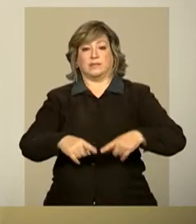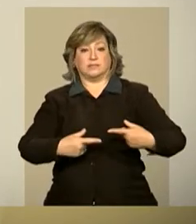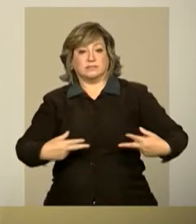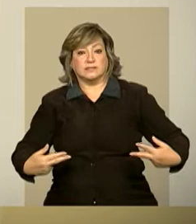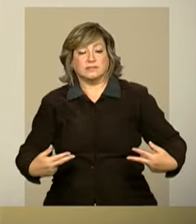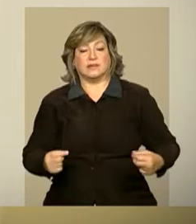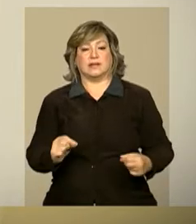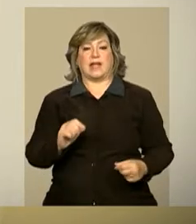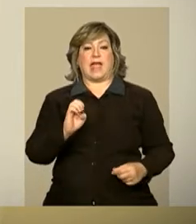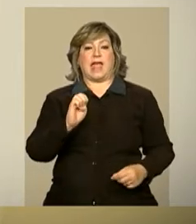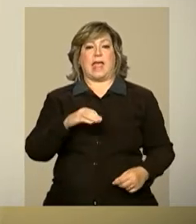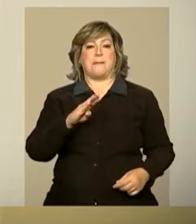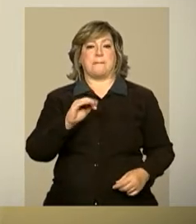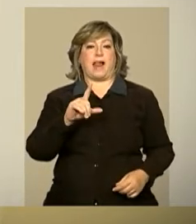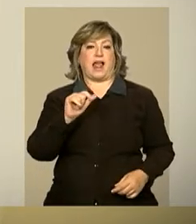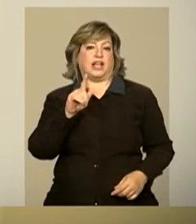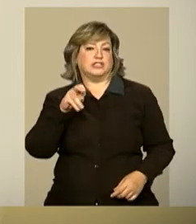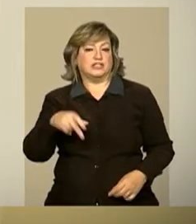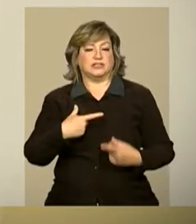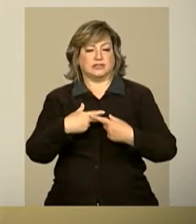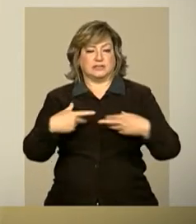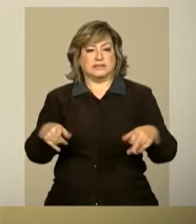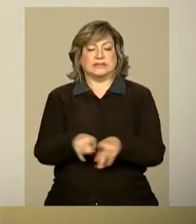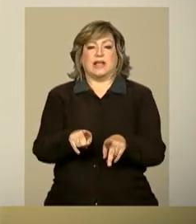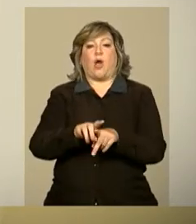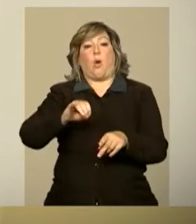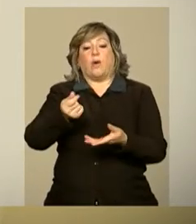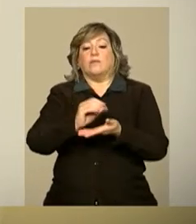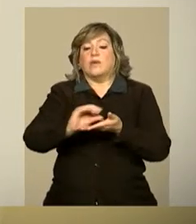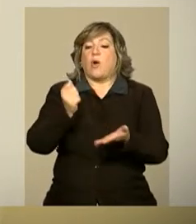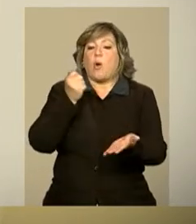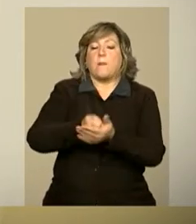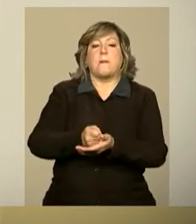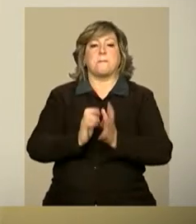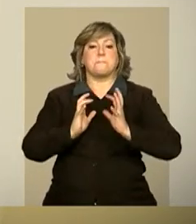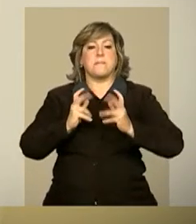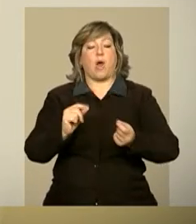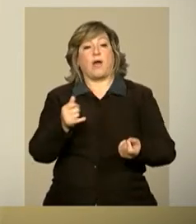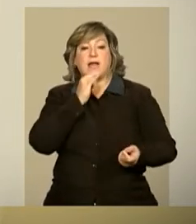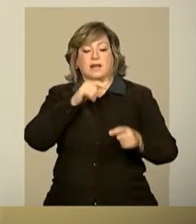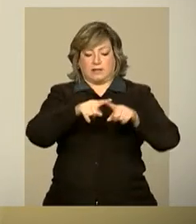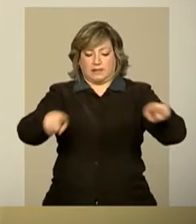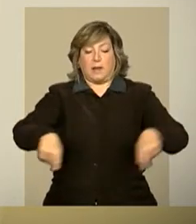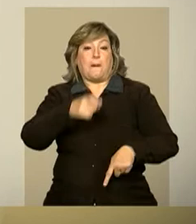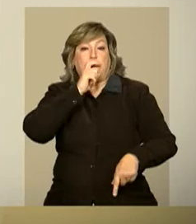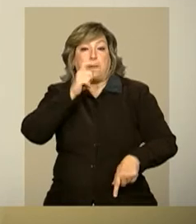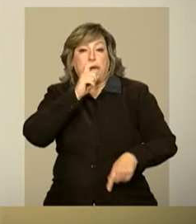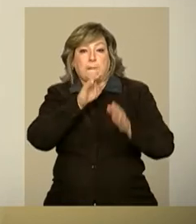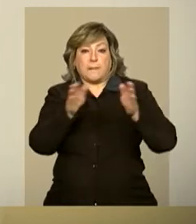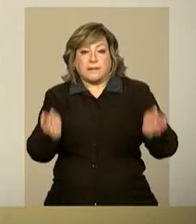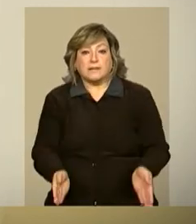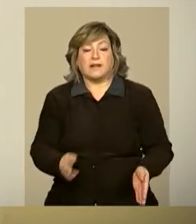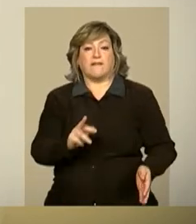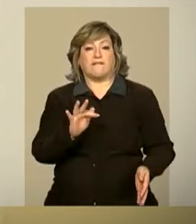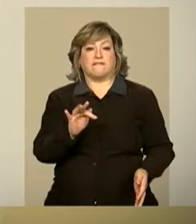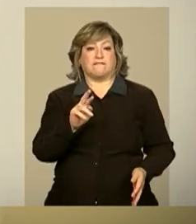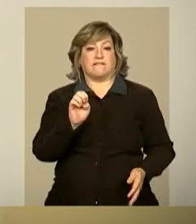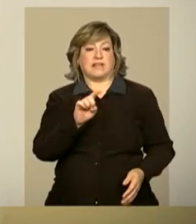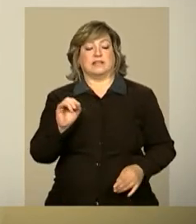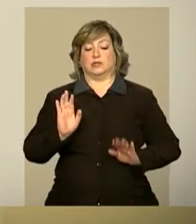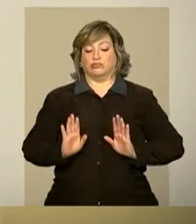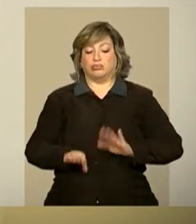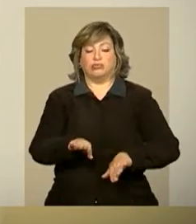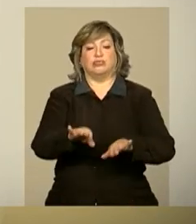compra de embalagens ou o investimento em algum equipamento ou um freezer uma máquina de costura um fogão industrial